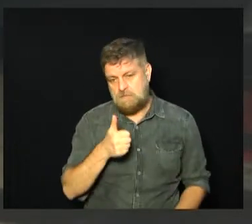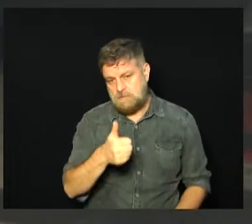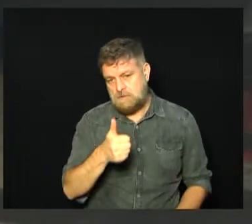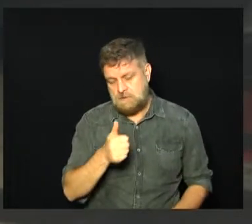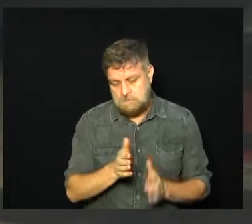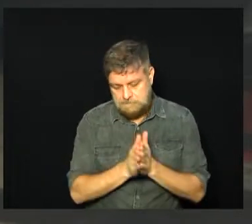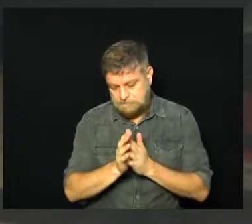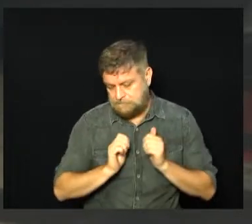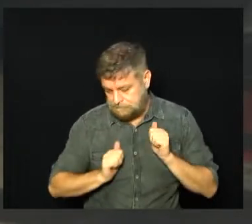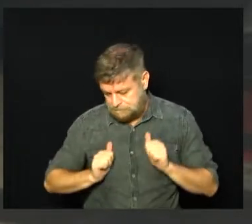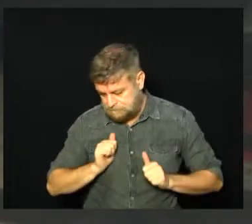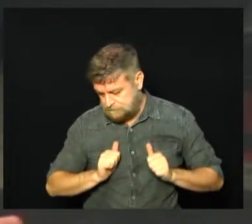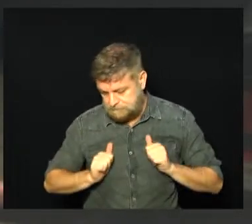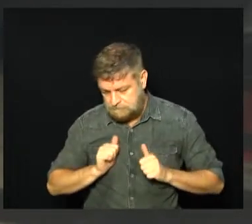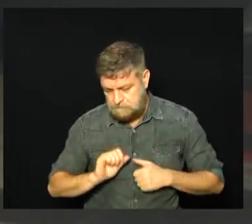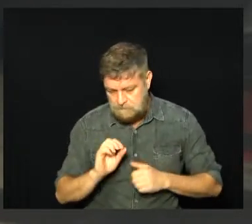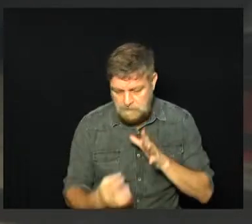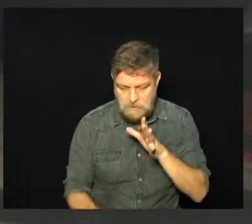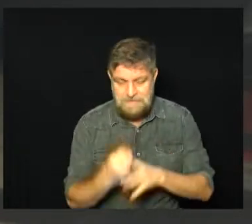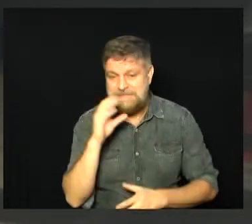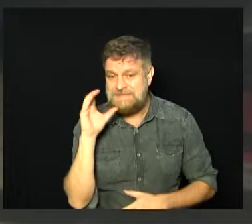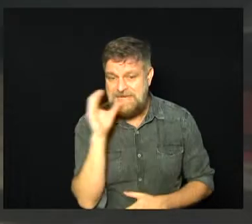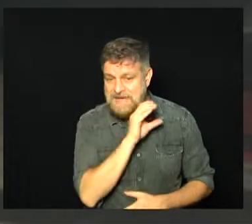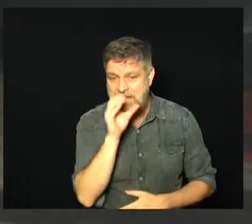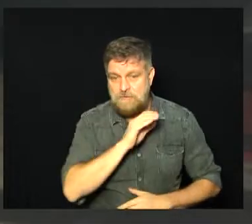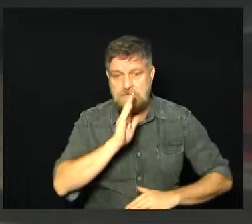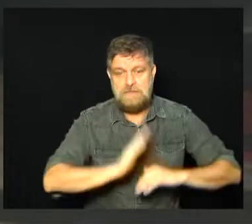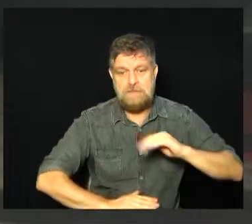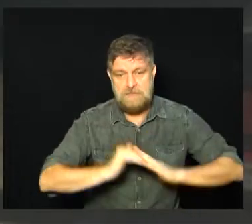anseio do nosso setor porque isso aconteça o mais rápido possível.